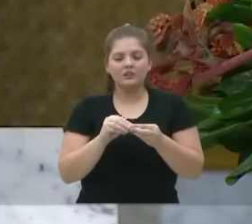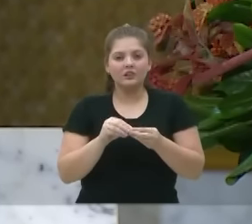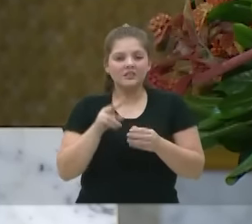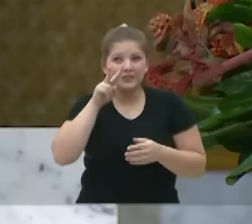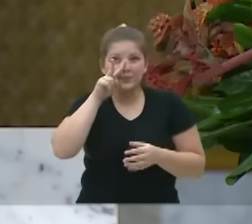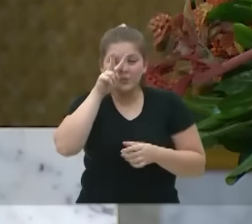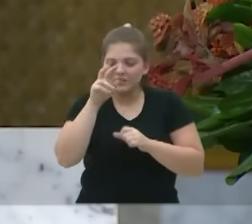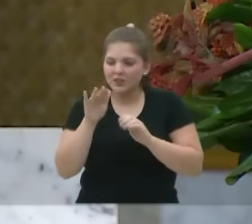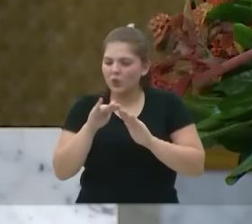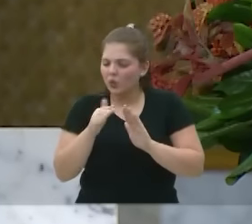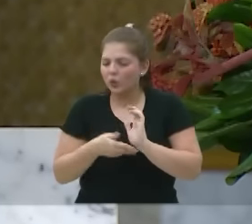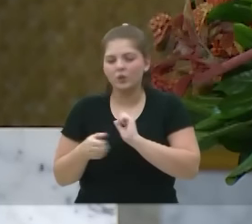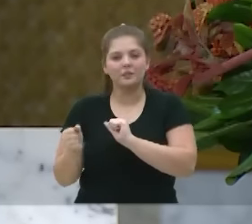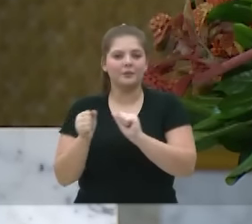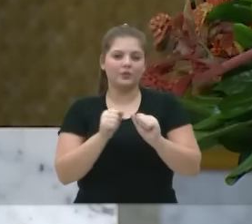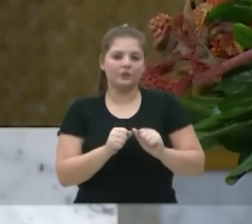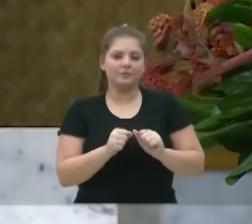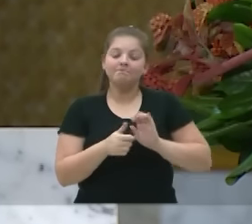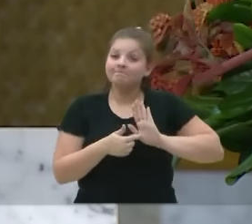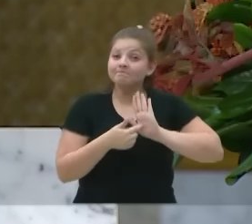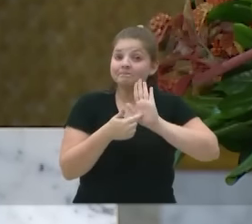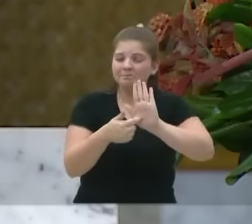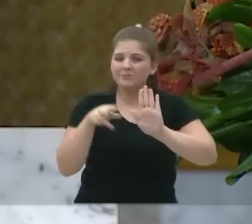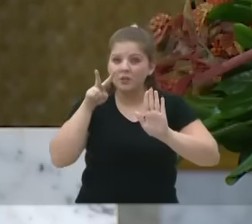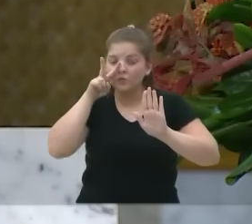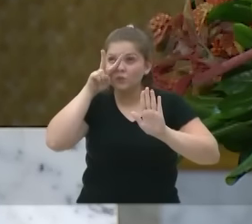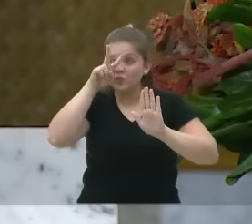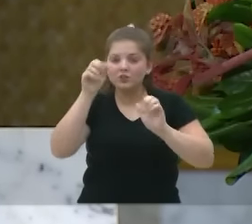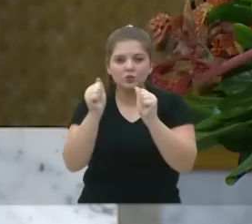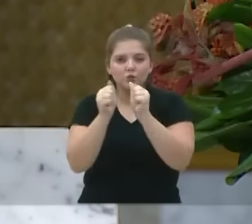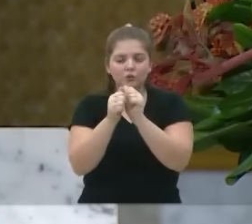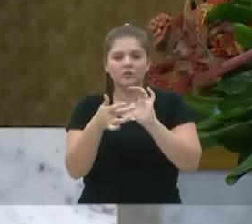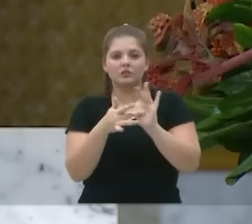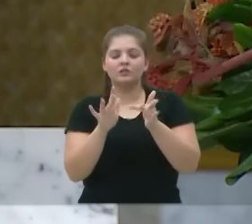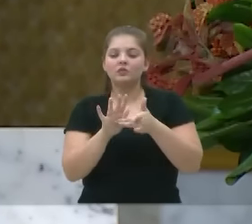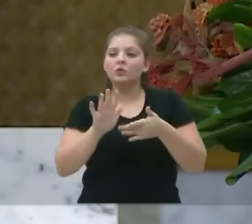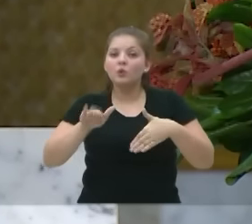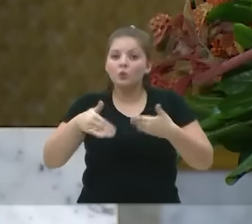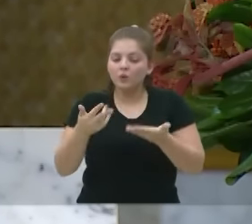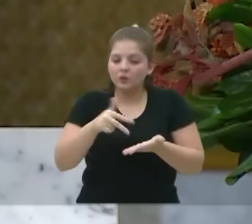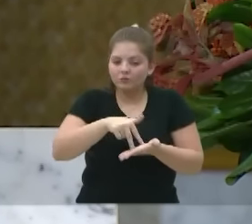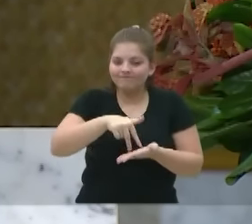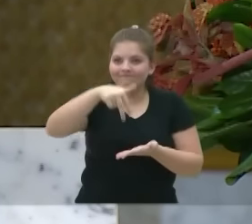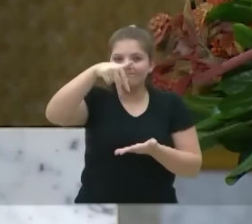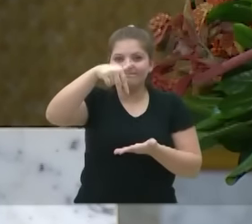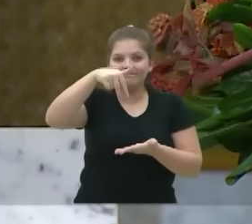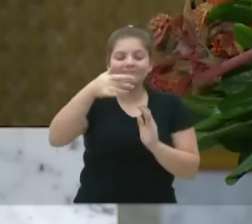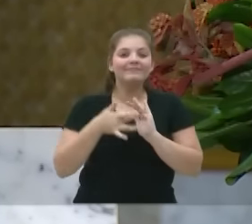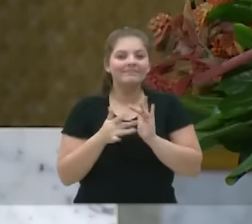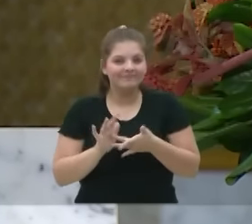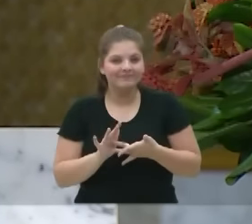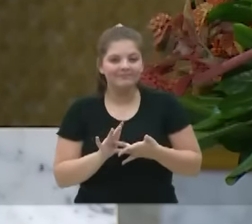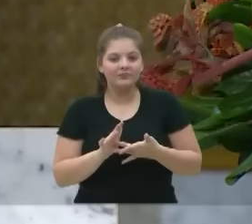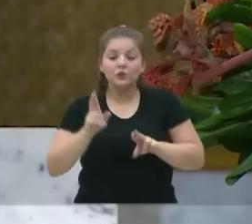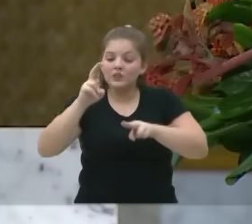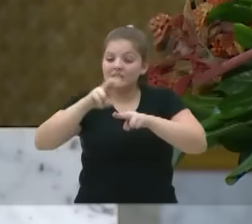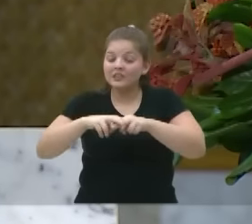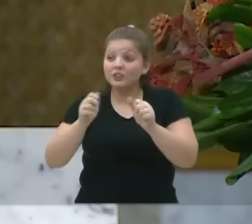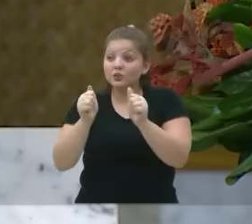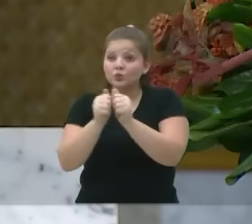onipotente. Ele manifestou sua força em Cristo quando ressuscitou dos mortos e o fez sentar-se à